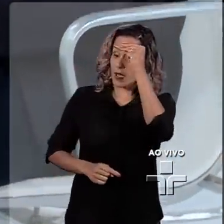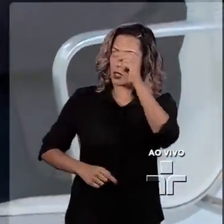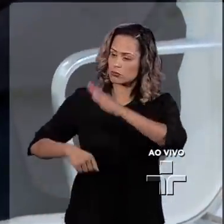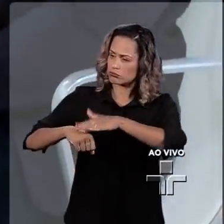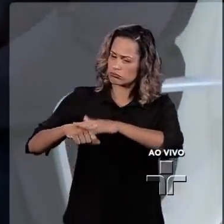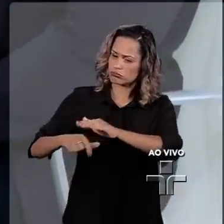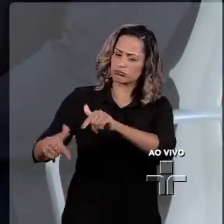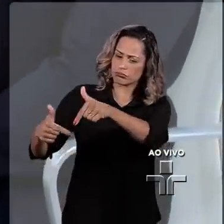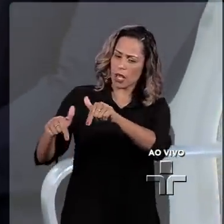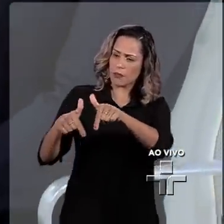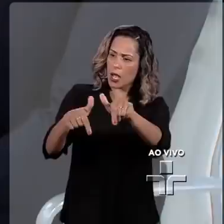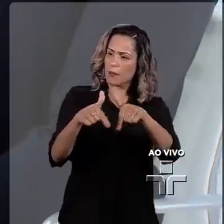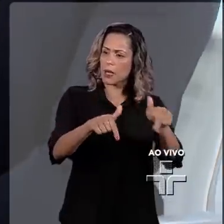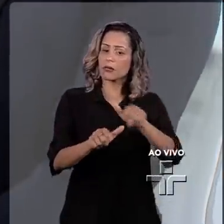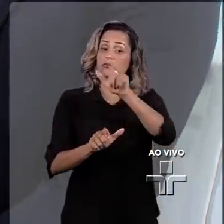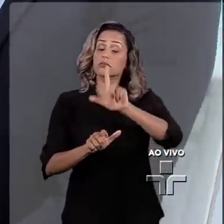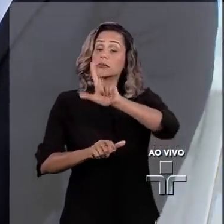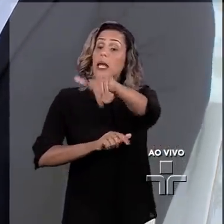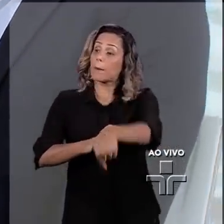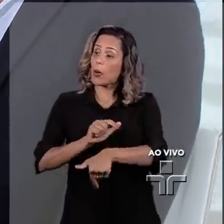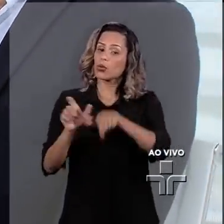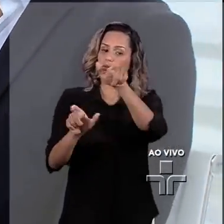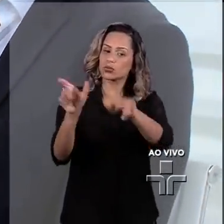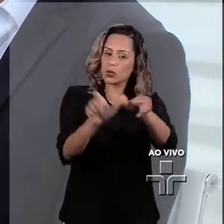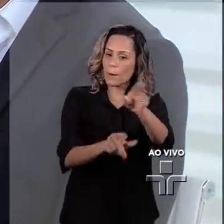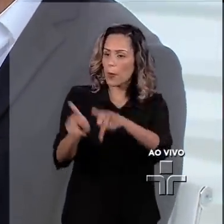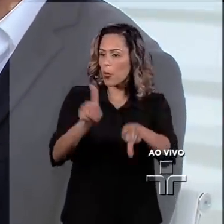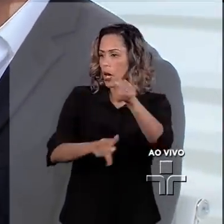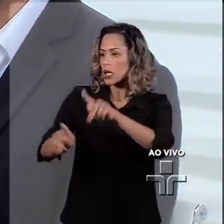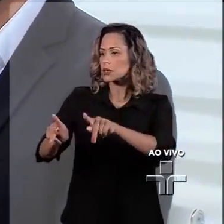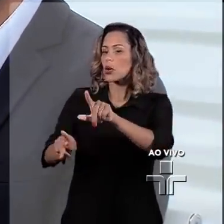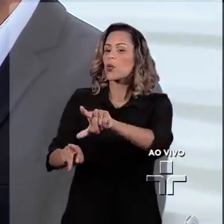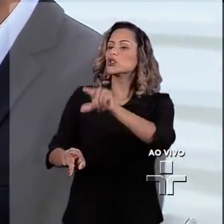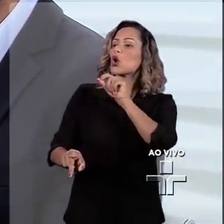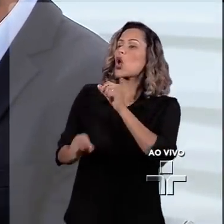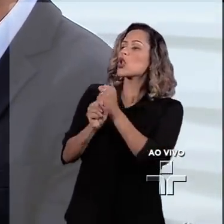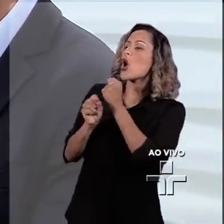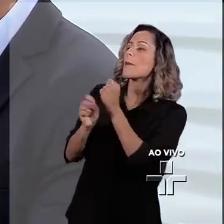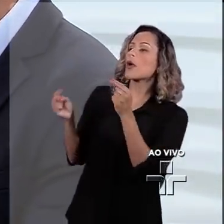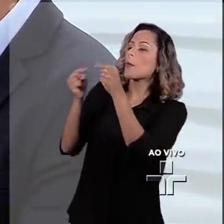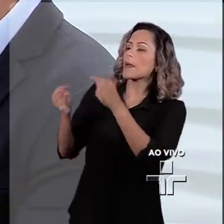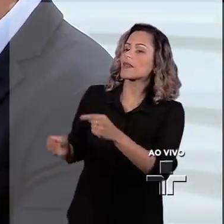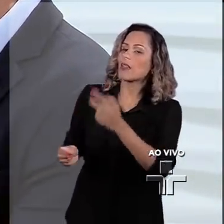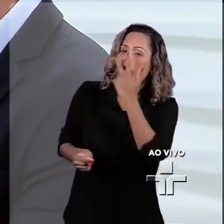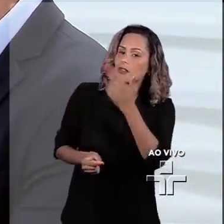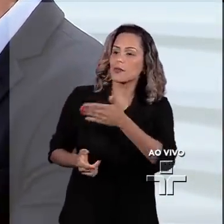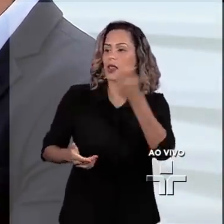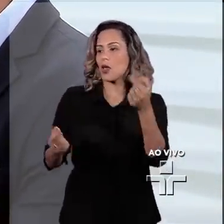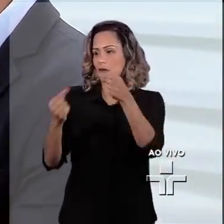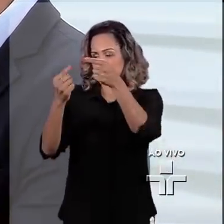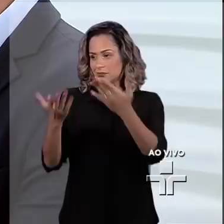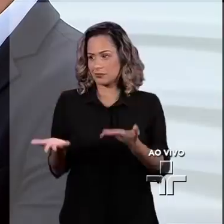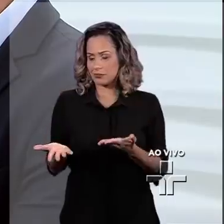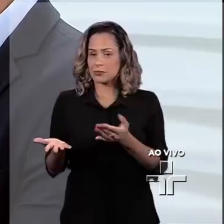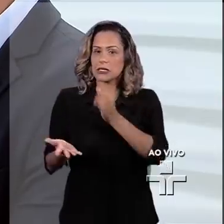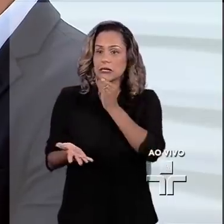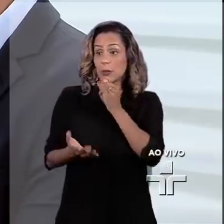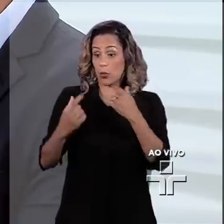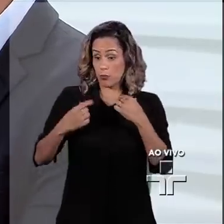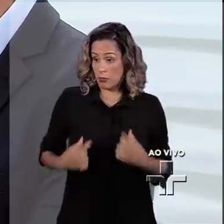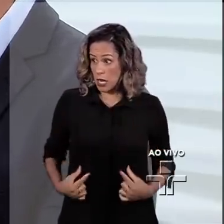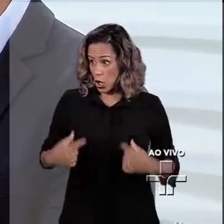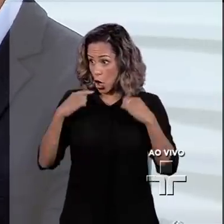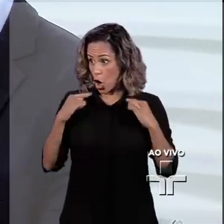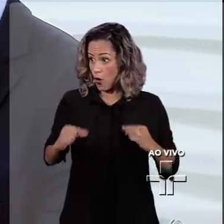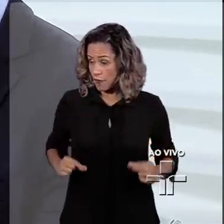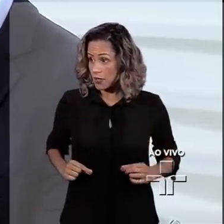vai valorar e vai ver o que acha melhor. Você mesmo mencionando, né, as obras do Mário Covas, tenho certeza que quando ele as desenvolveu, não ficou